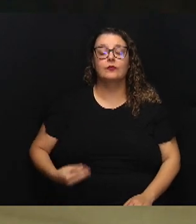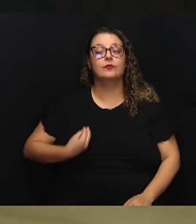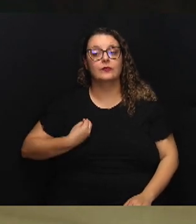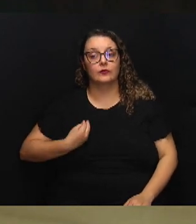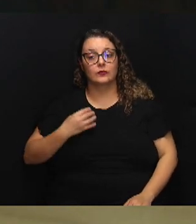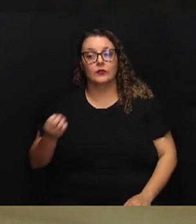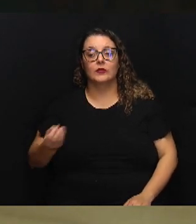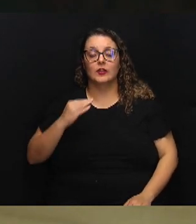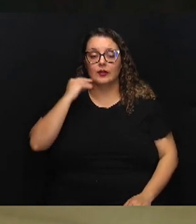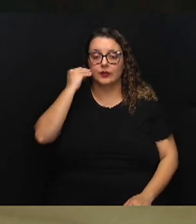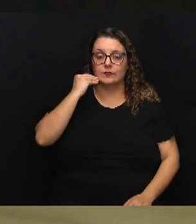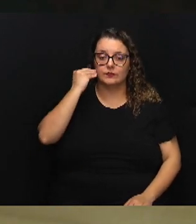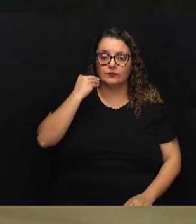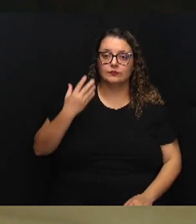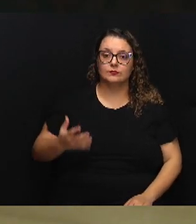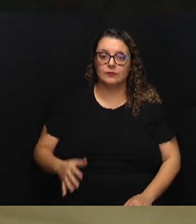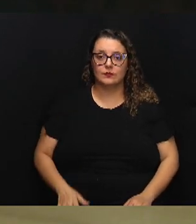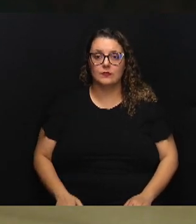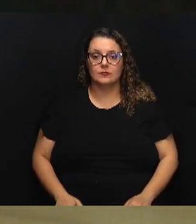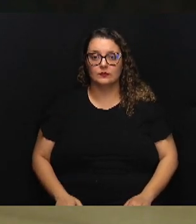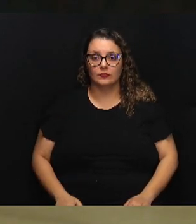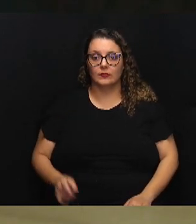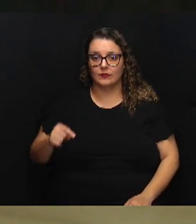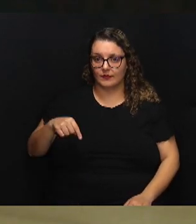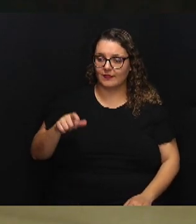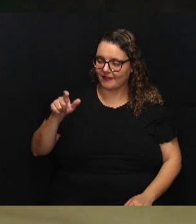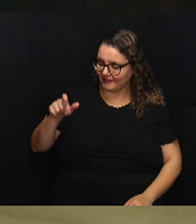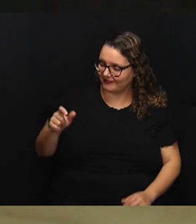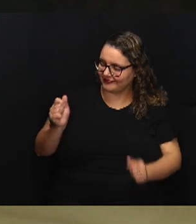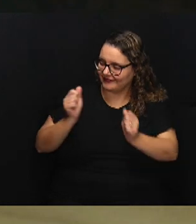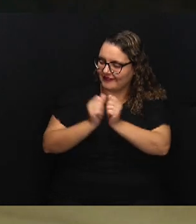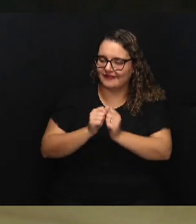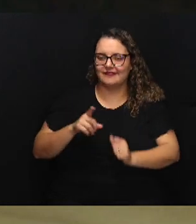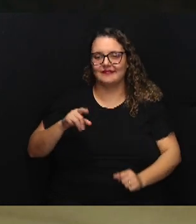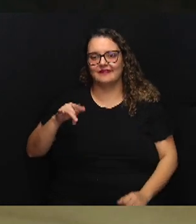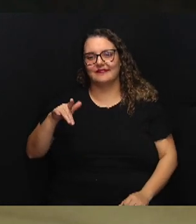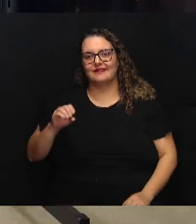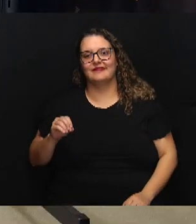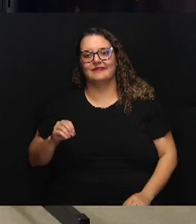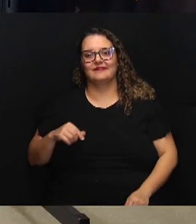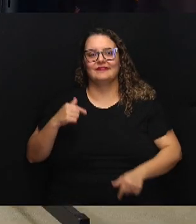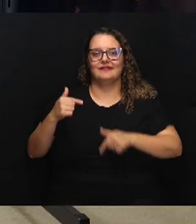novas experiências, né? E aqui uma pessoa do meu lado, o Diego, que trabalha